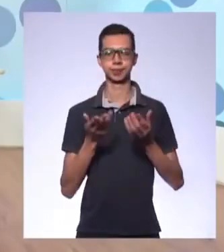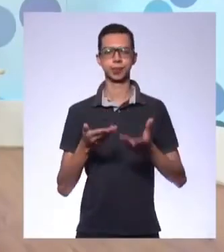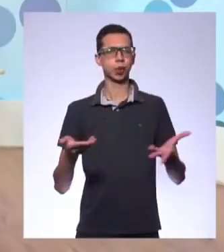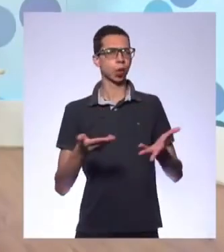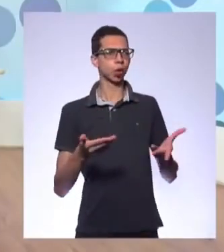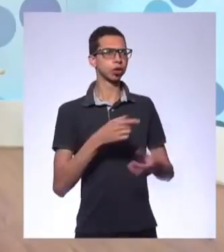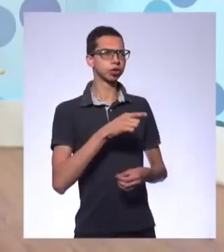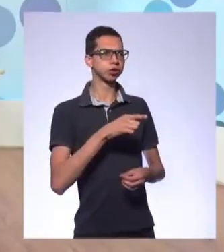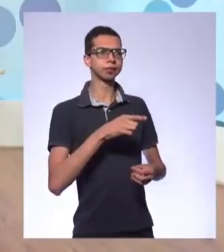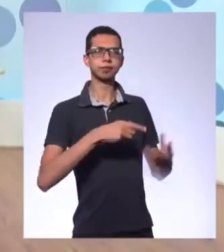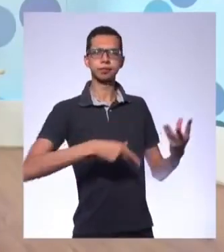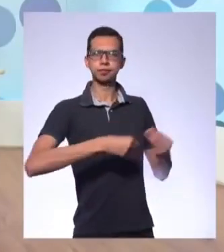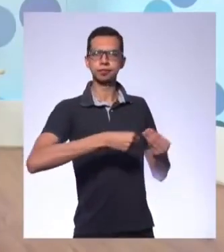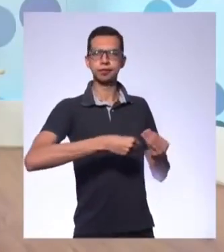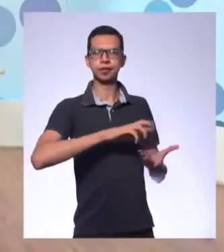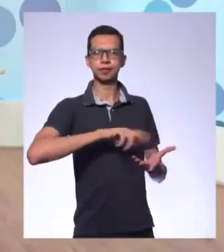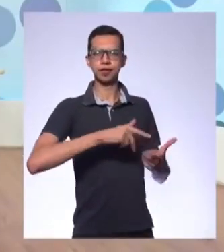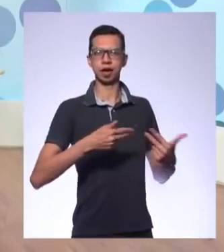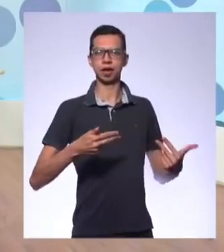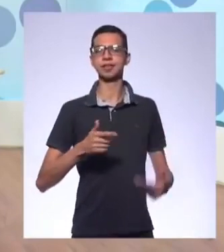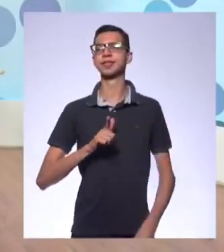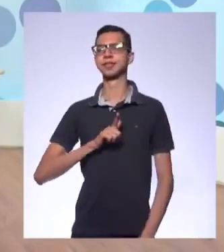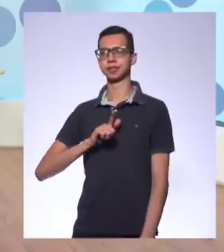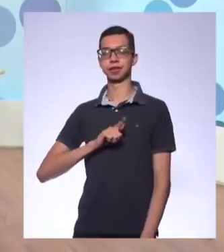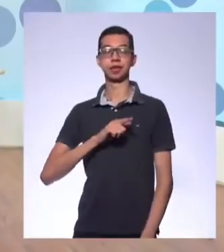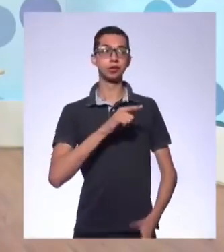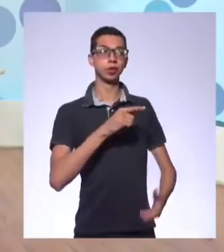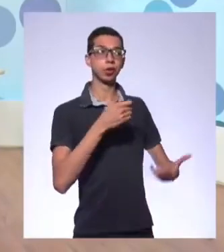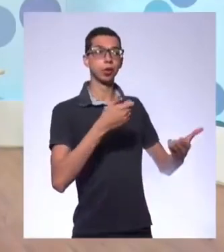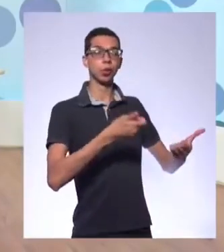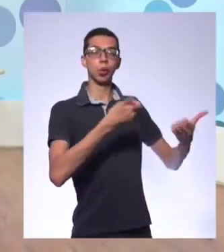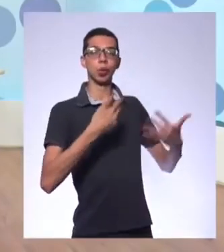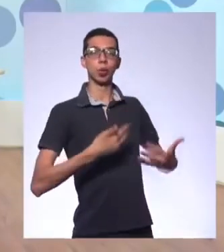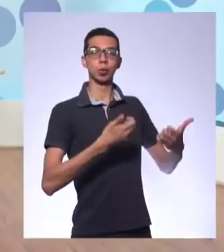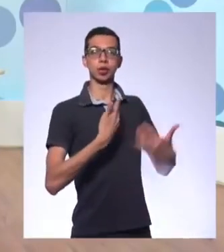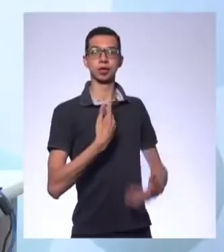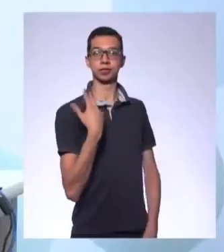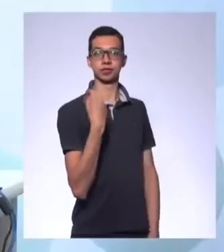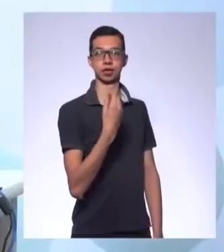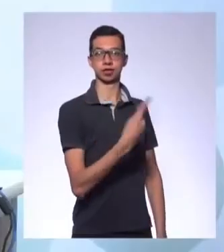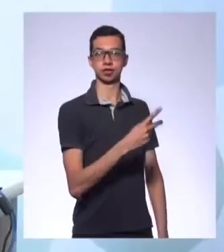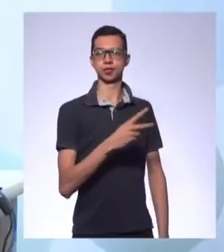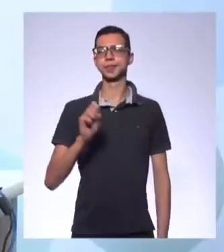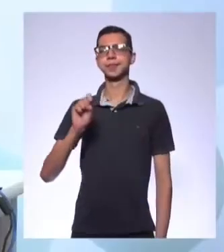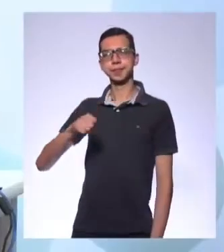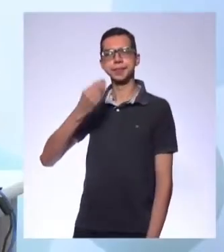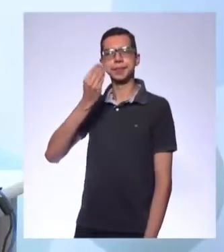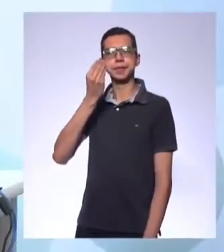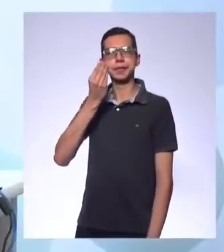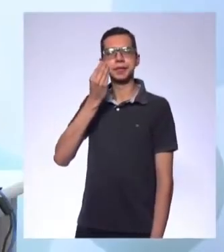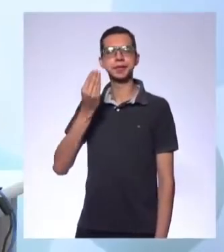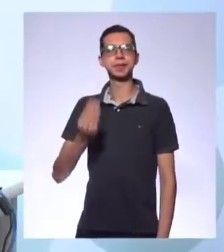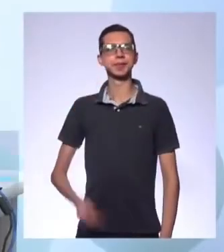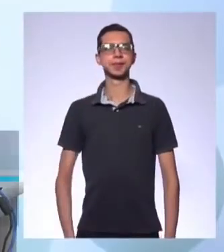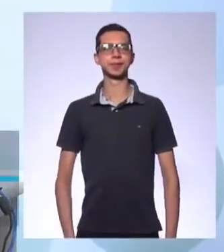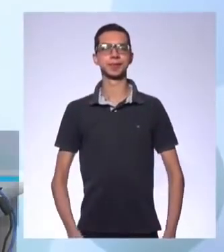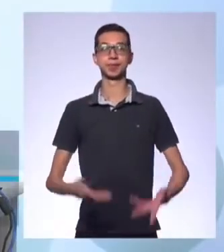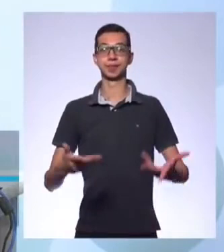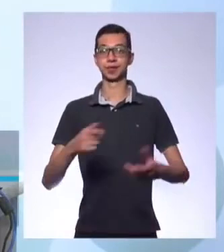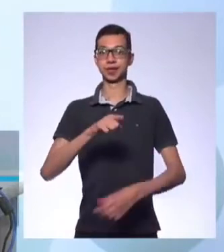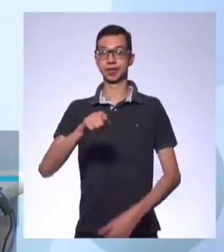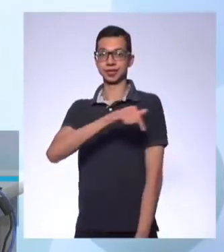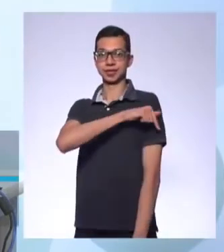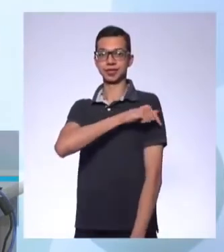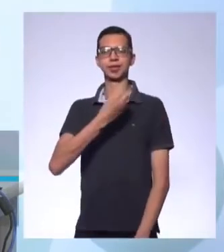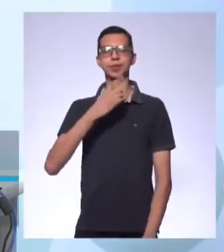professor? Você vai contar da sua viagem aí para nós, hein? Tentarei. Vamos lá. Sétimo, bom dia,